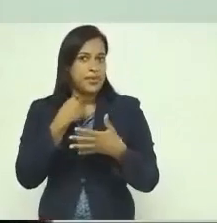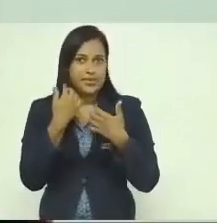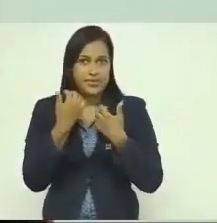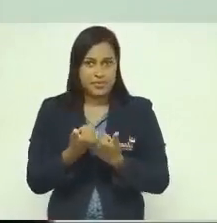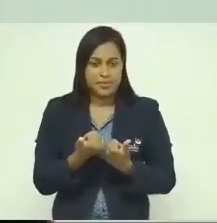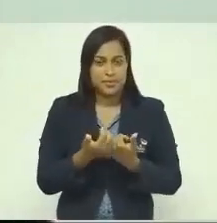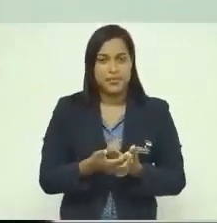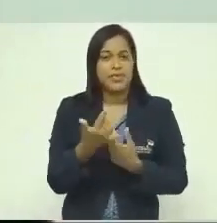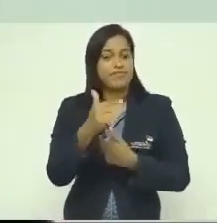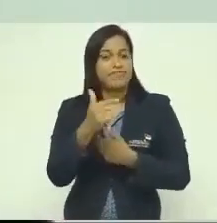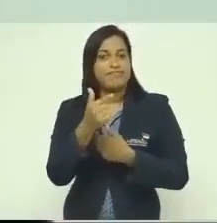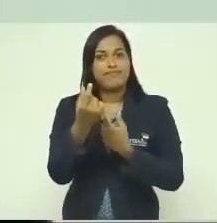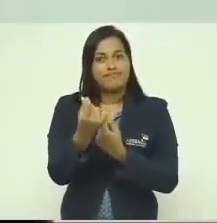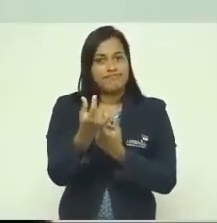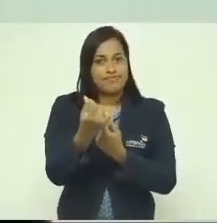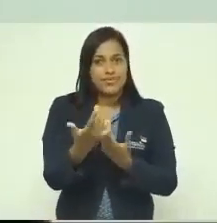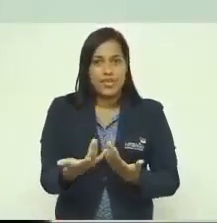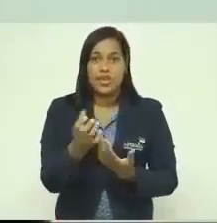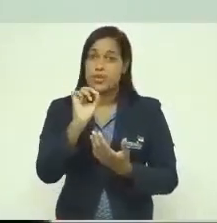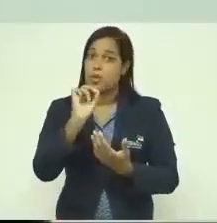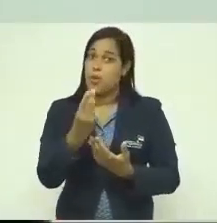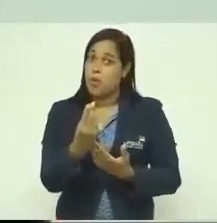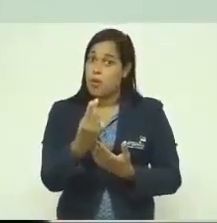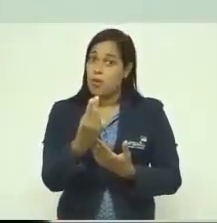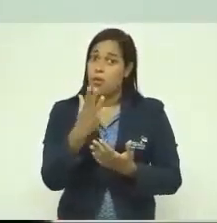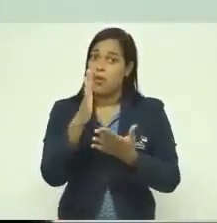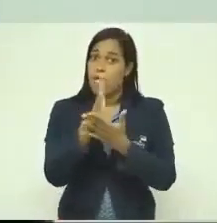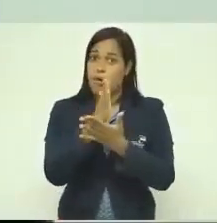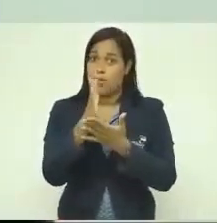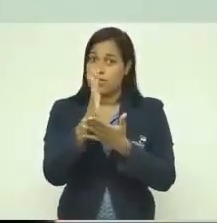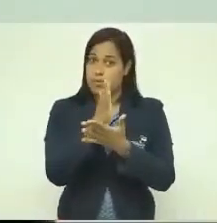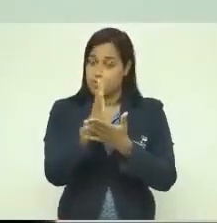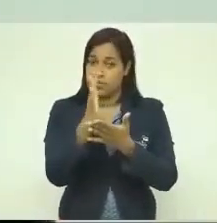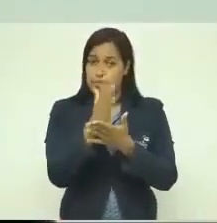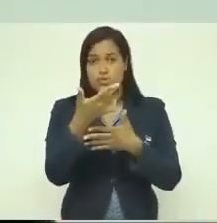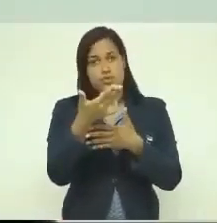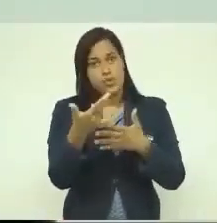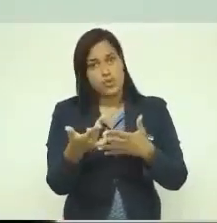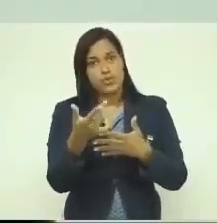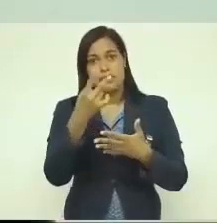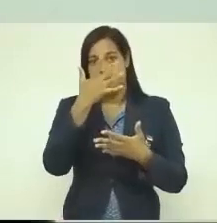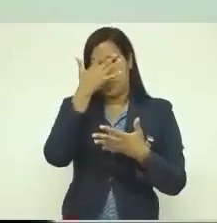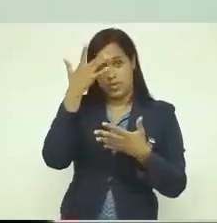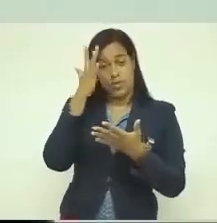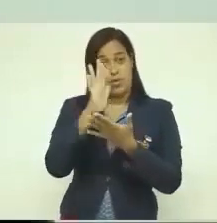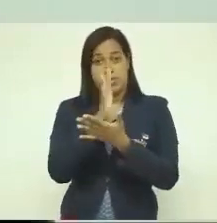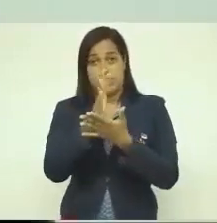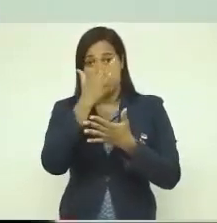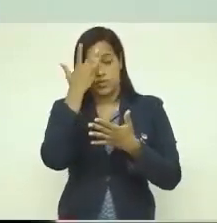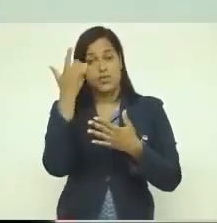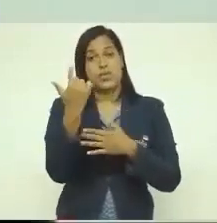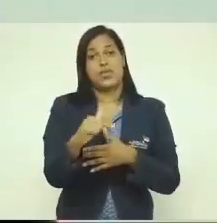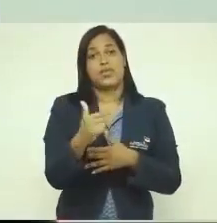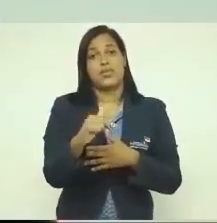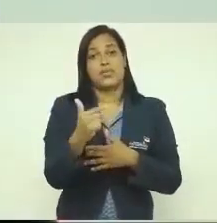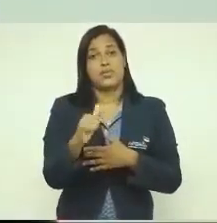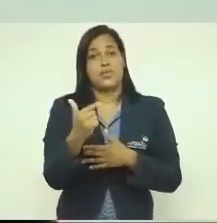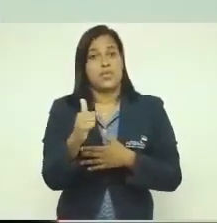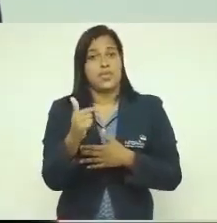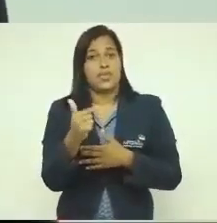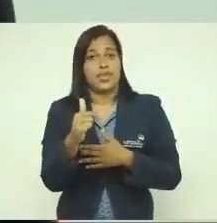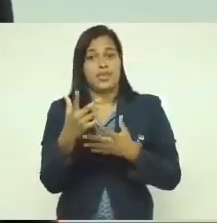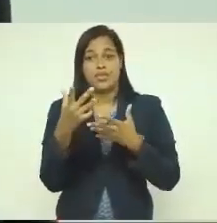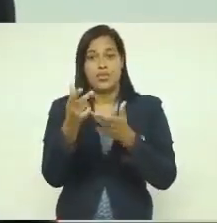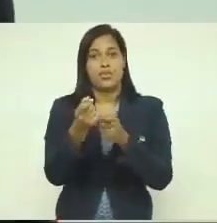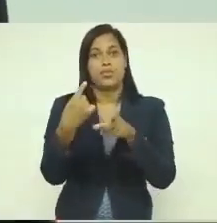eu não tenho dinheiro para isso. Ou muitas vezes, ou algumas vezes, para algumas pessoas, eu não posso